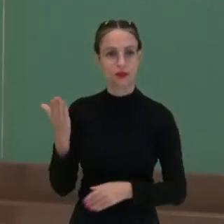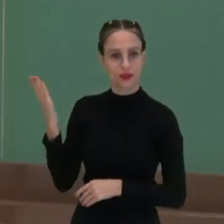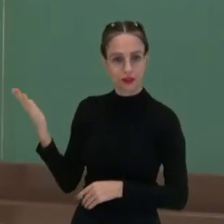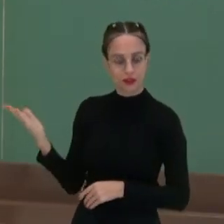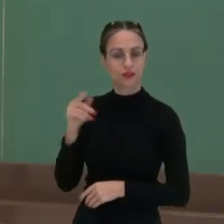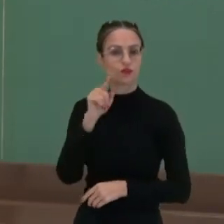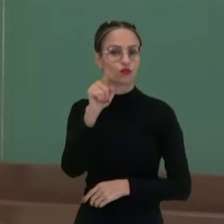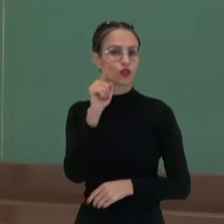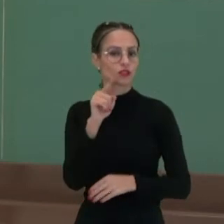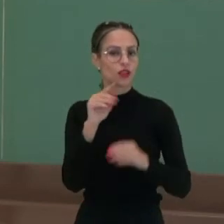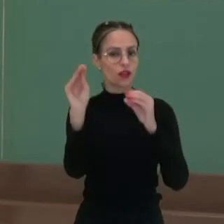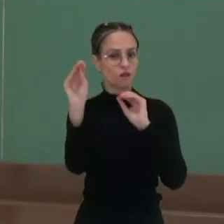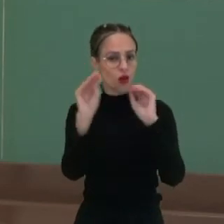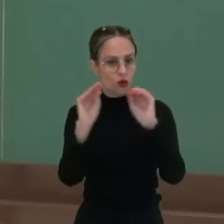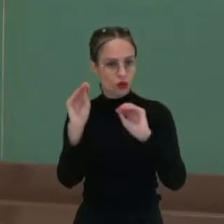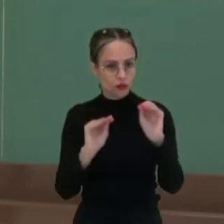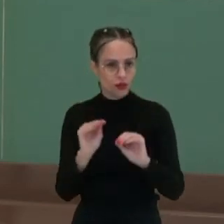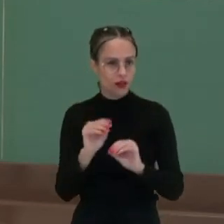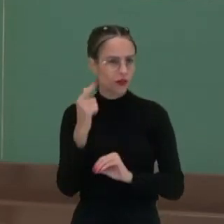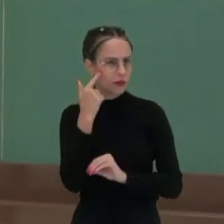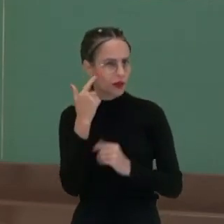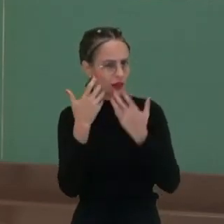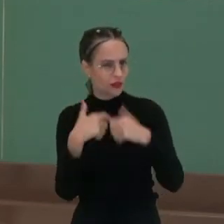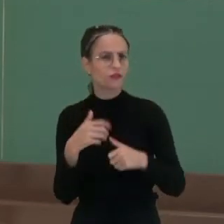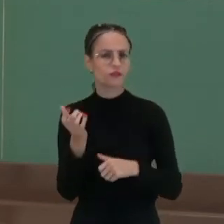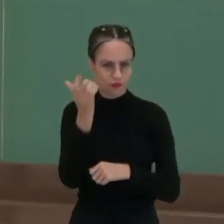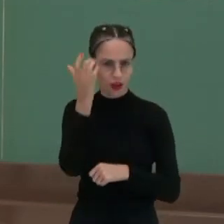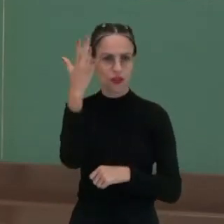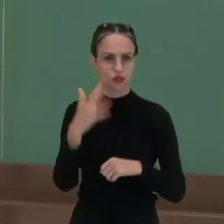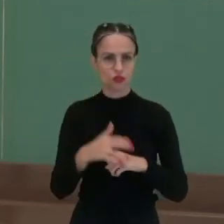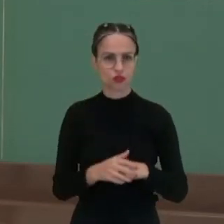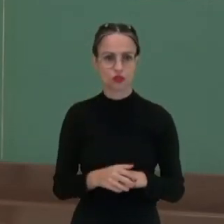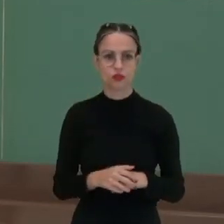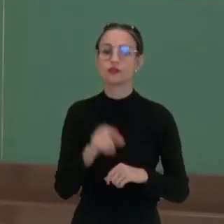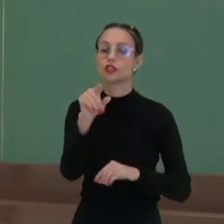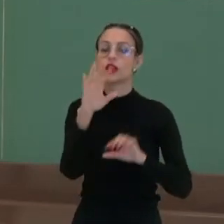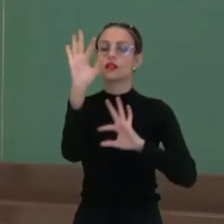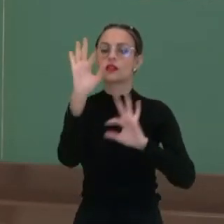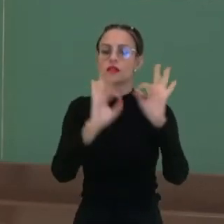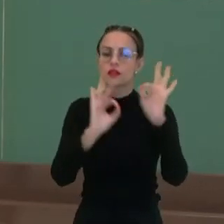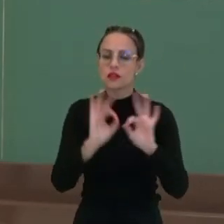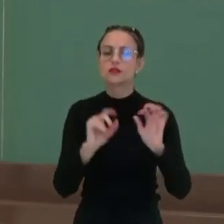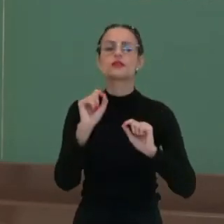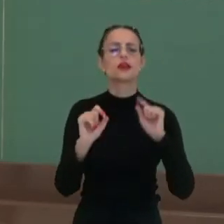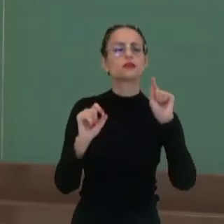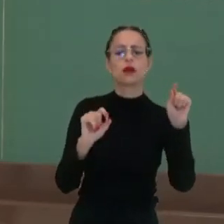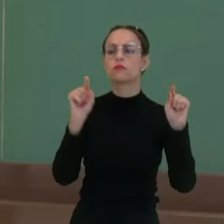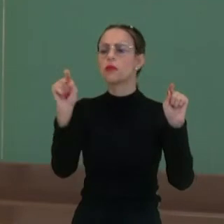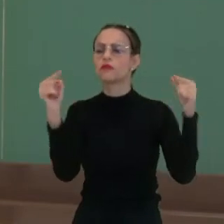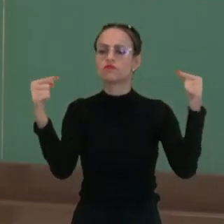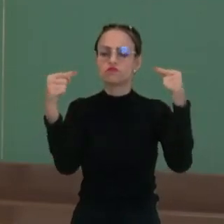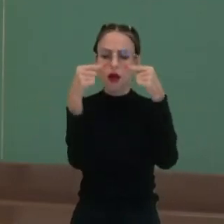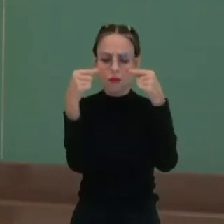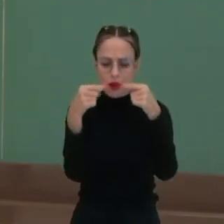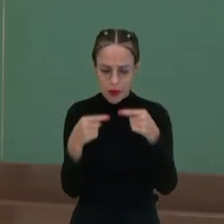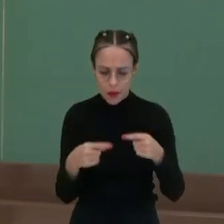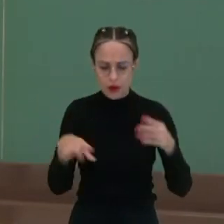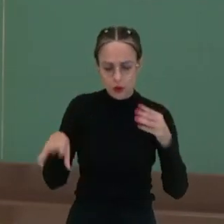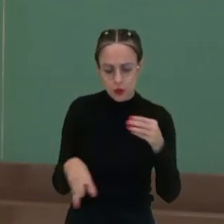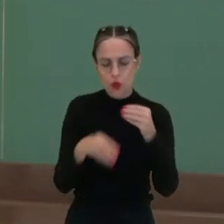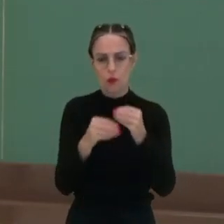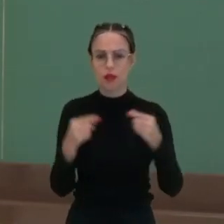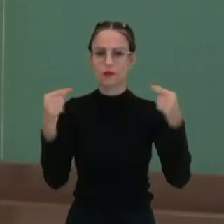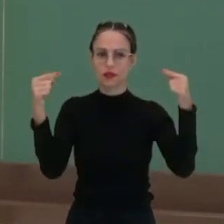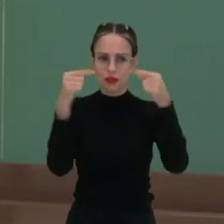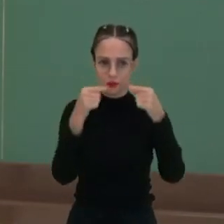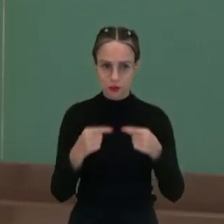é só eu montar. É um quebra-cabeça, mas é fácil. Montar aqui quem liga com quem para complementar essa